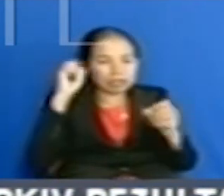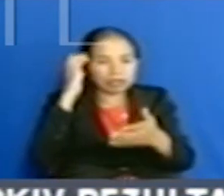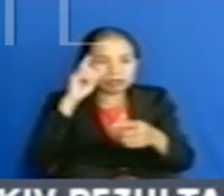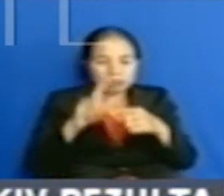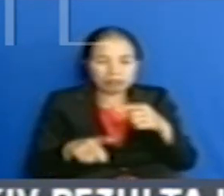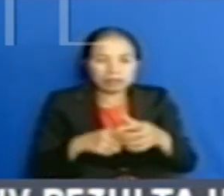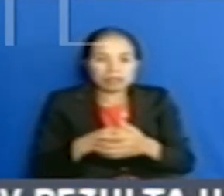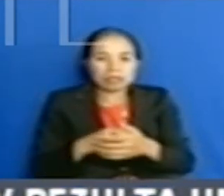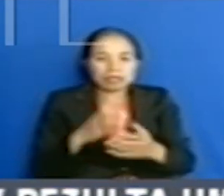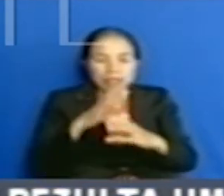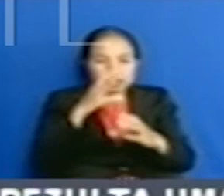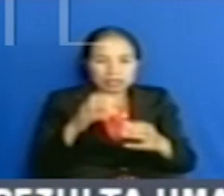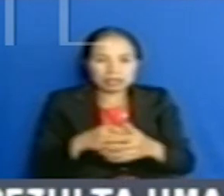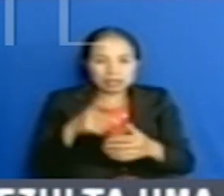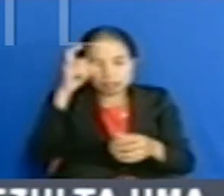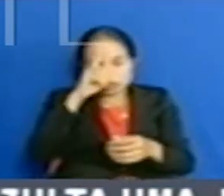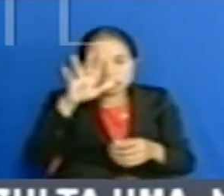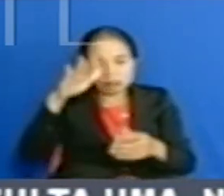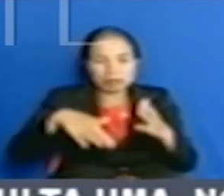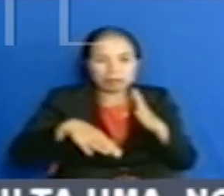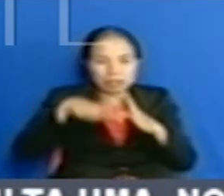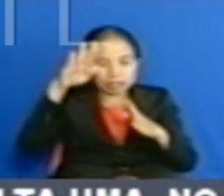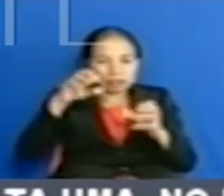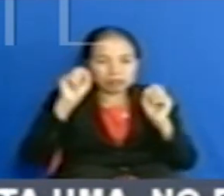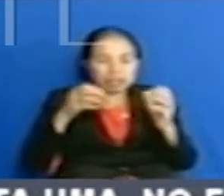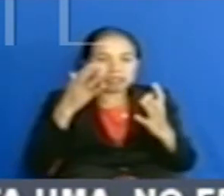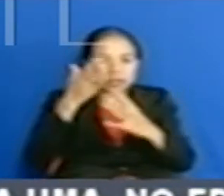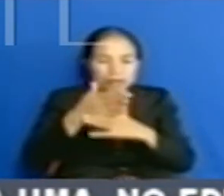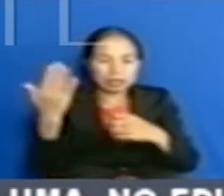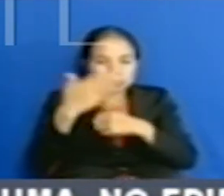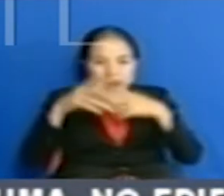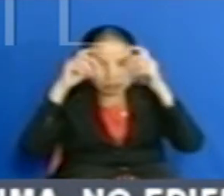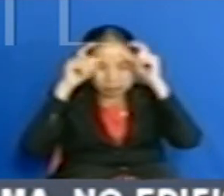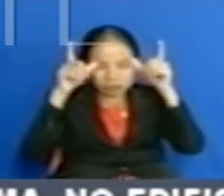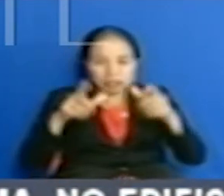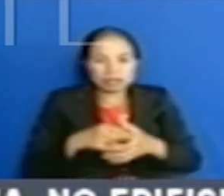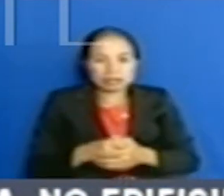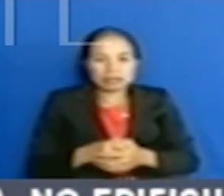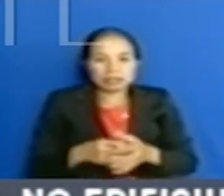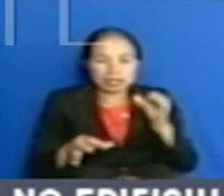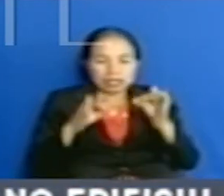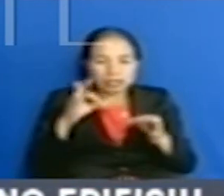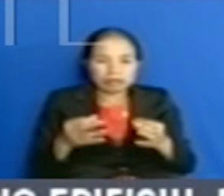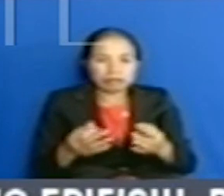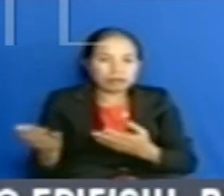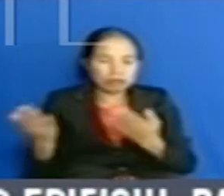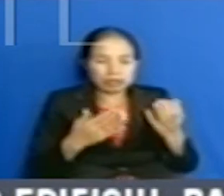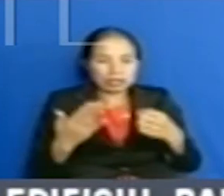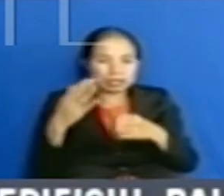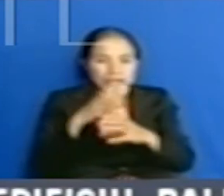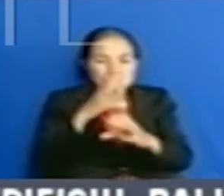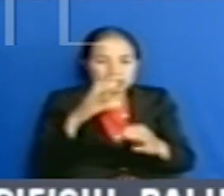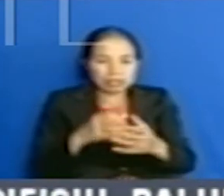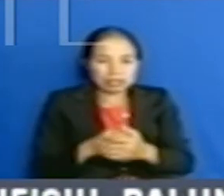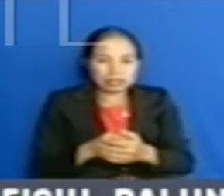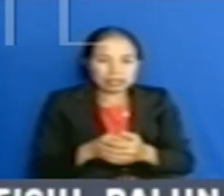careta Socata, rotinam produção tinang lima mai letem, bela tamo mai Timor-Leste. Enquanto, importação da careta Socata